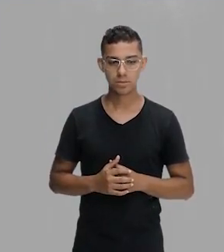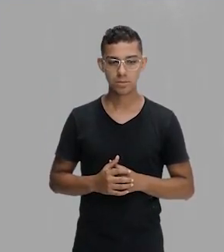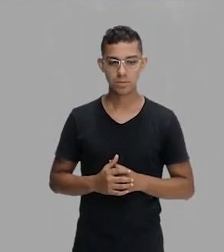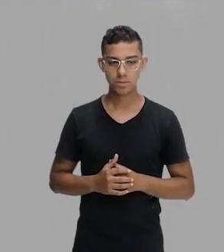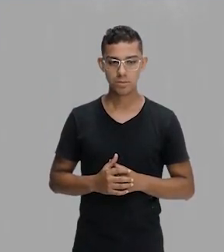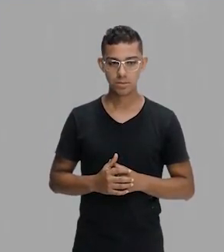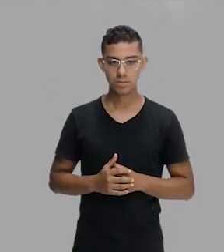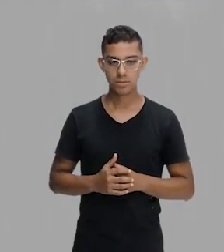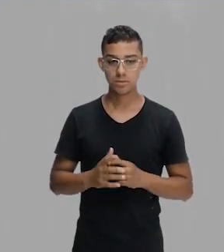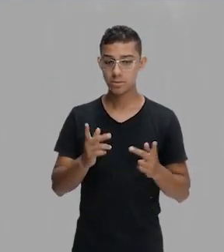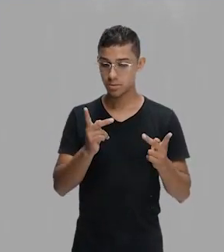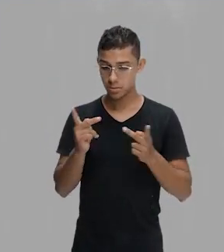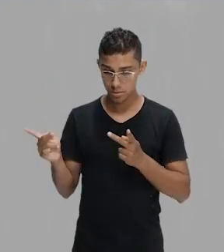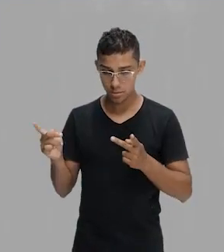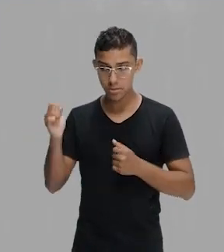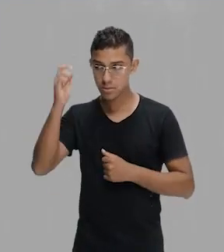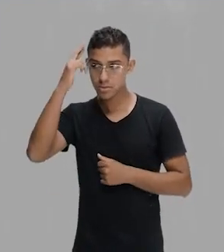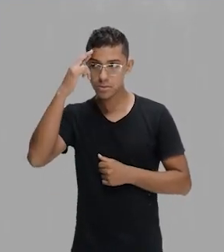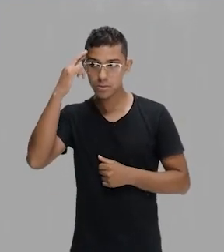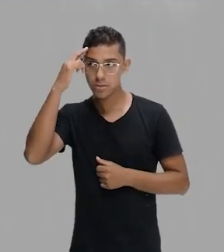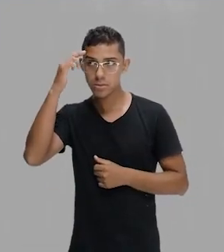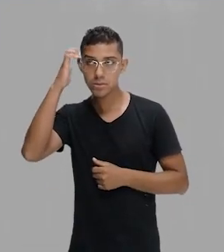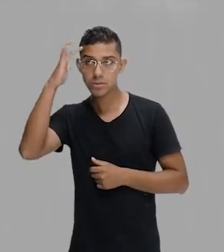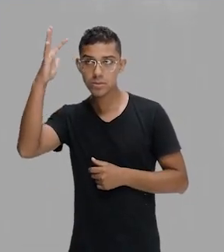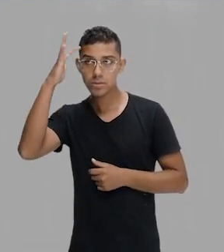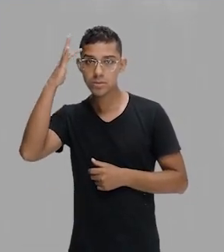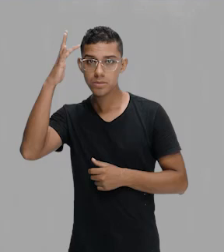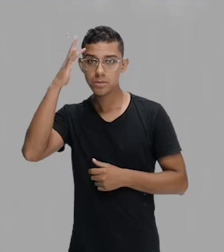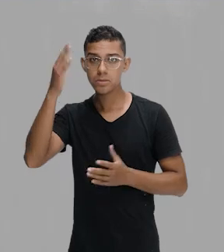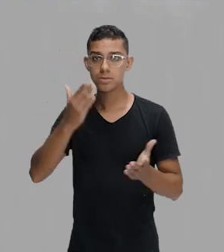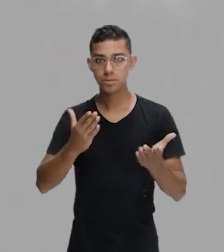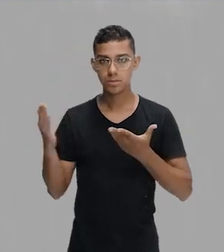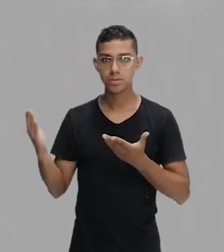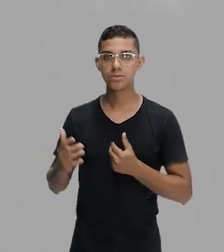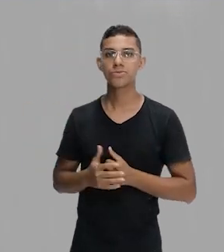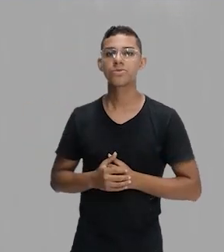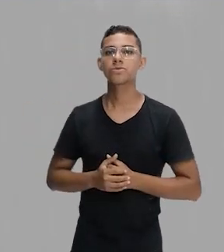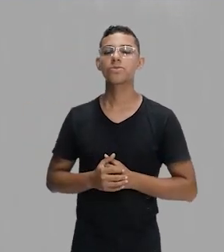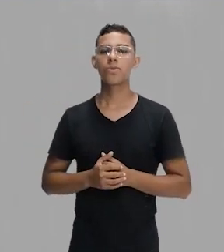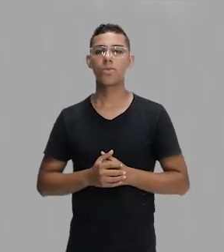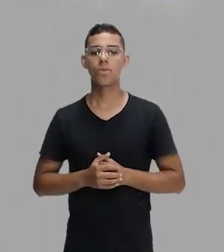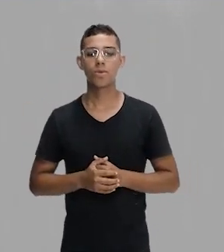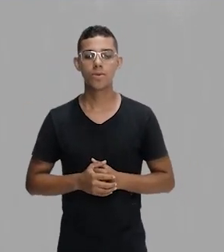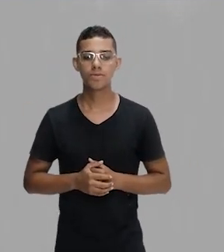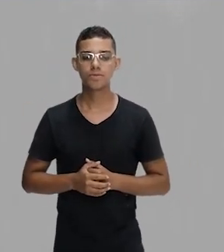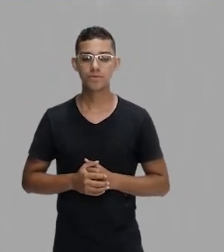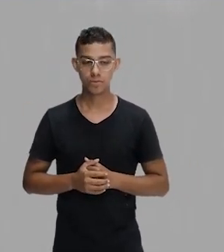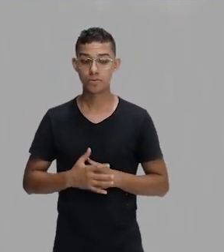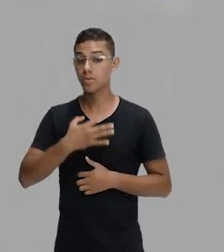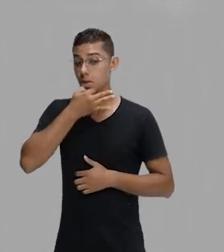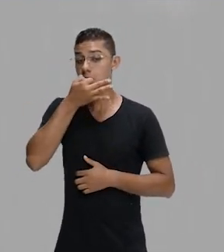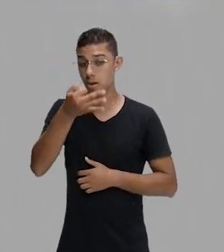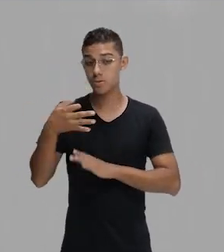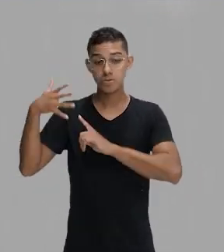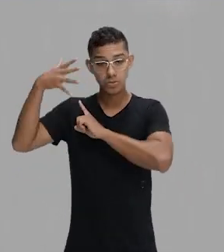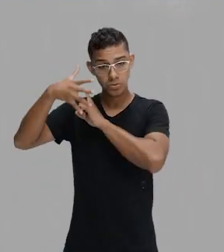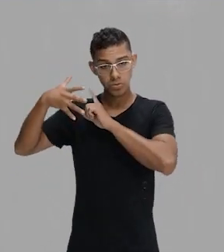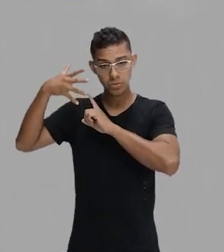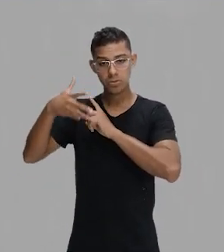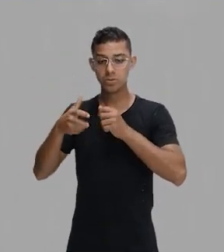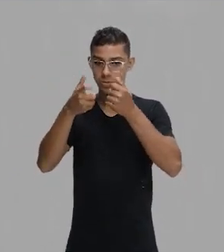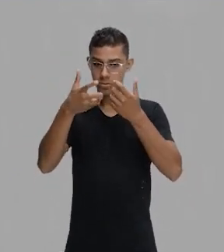questão, e eu te convido a fazer uma reflexão sobre essa quinta questão. Tá? Bom, no discurso sobre o